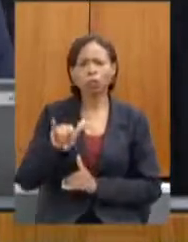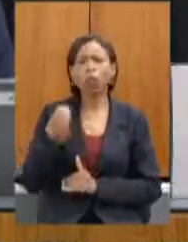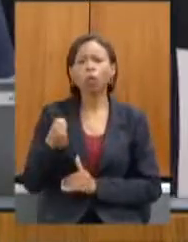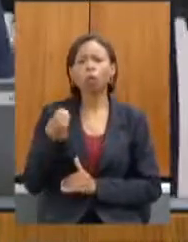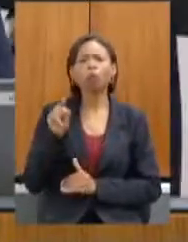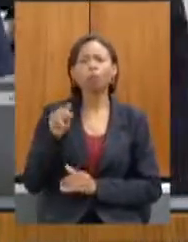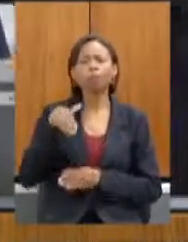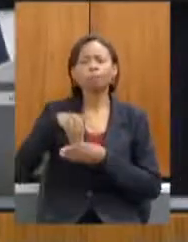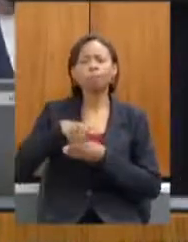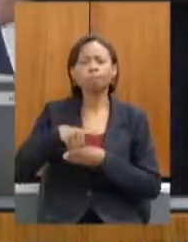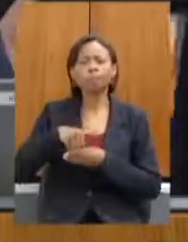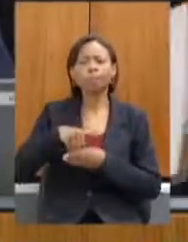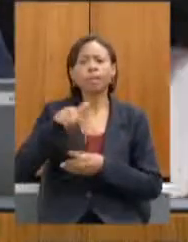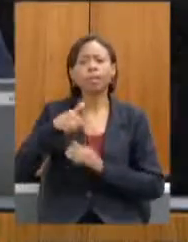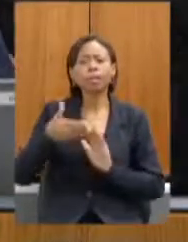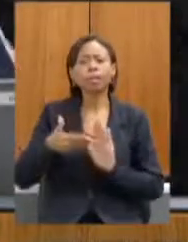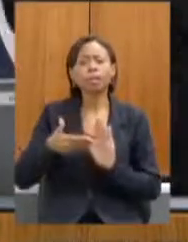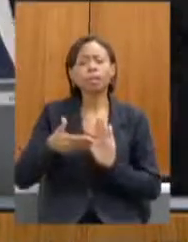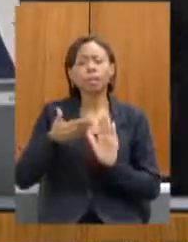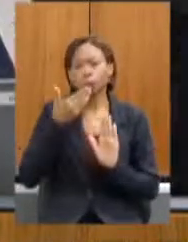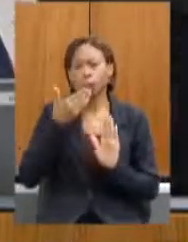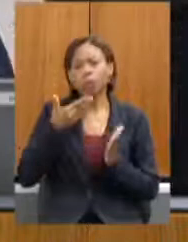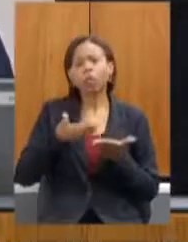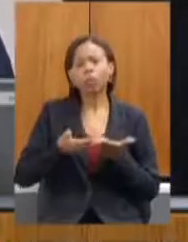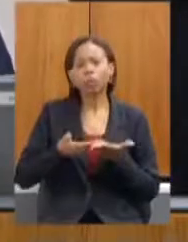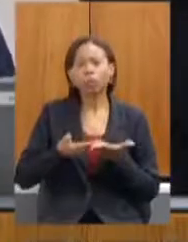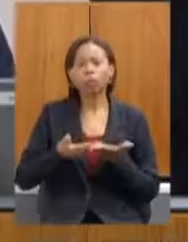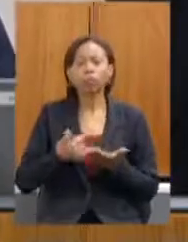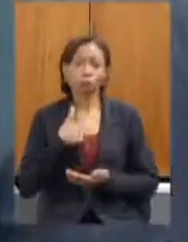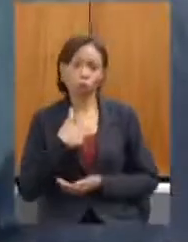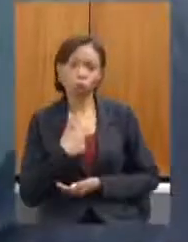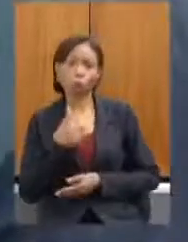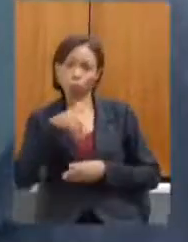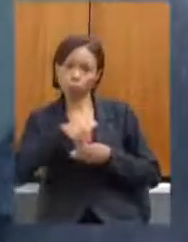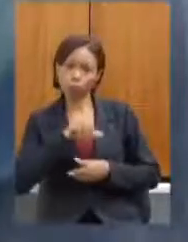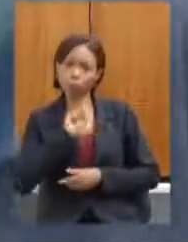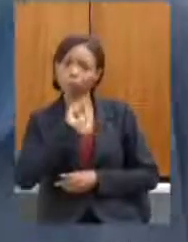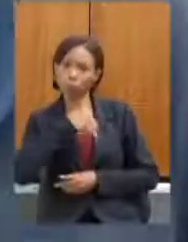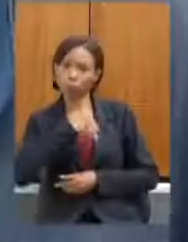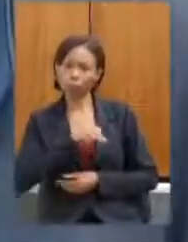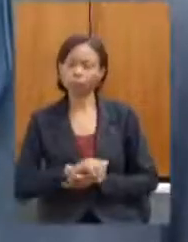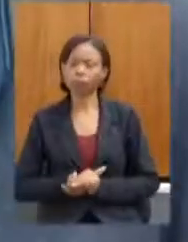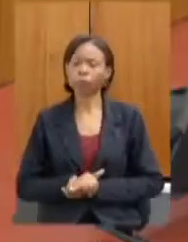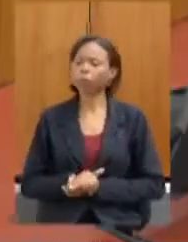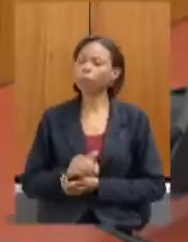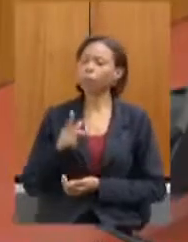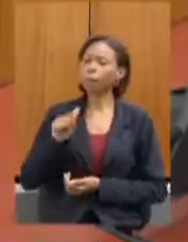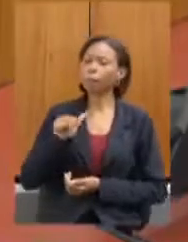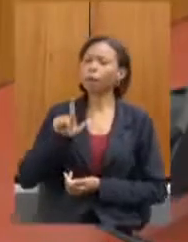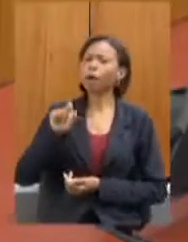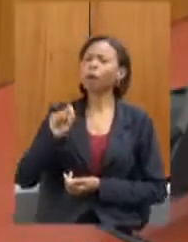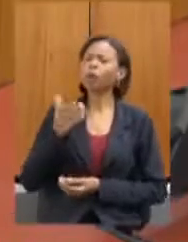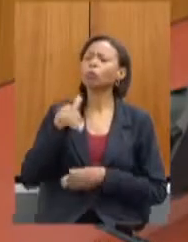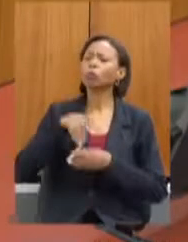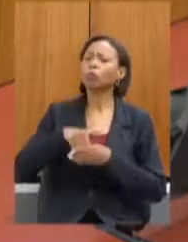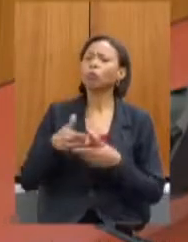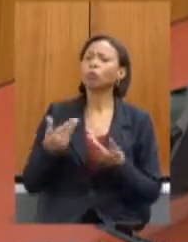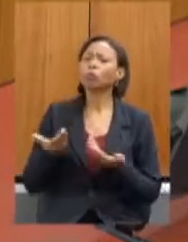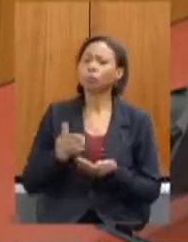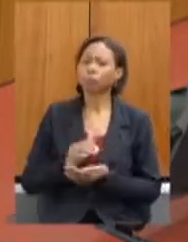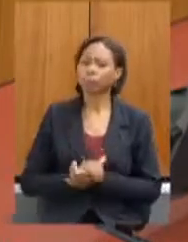vota o doutor ele tá aqui no esse requerimento voto sim seu presidente e da água do Dr Paulo como vota o